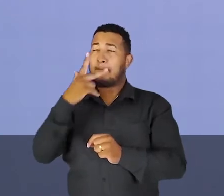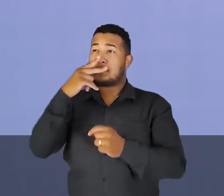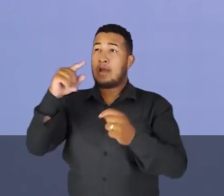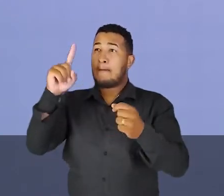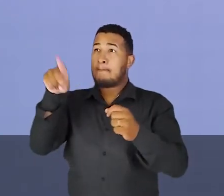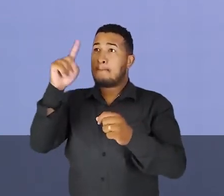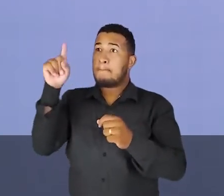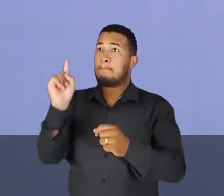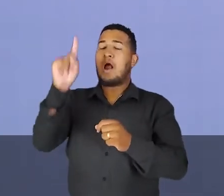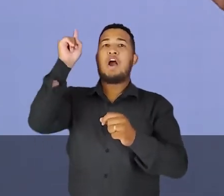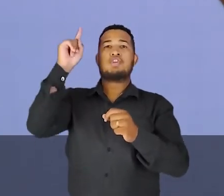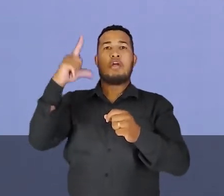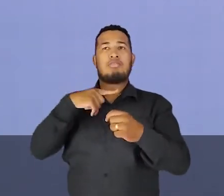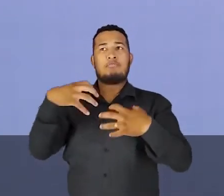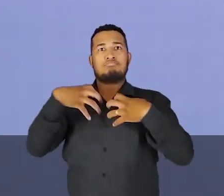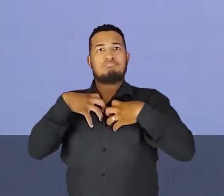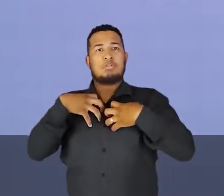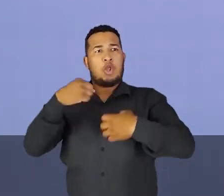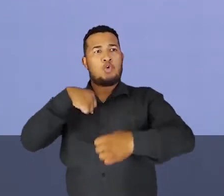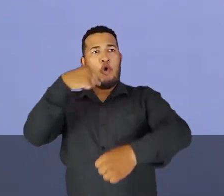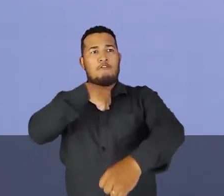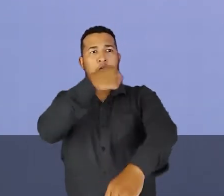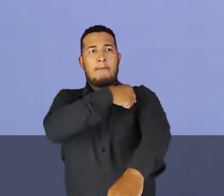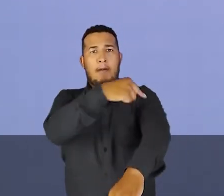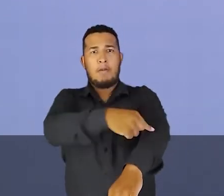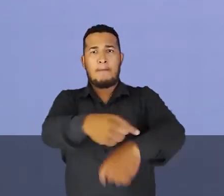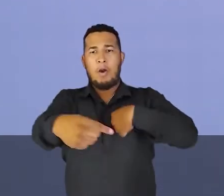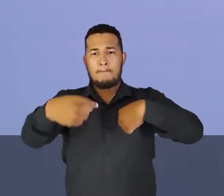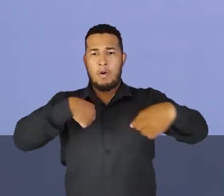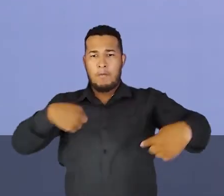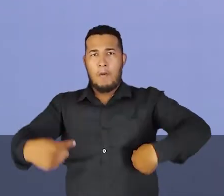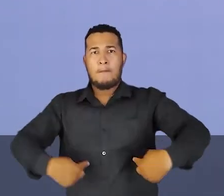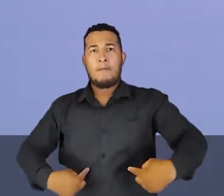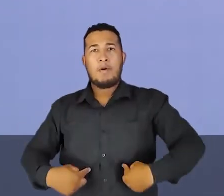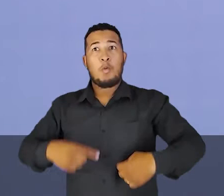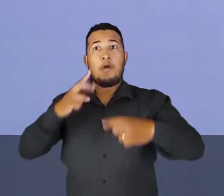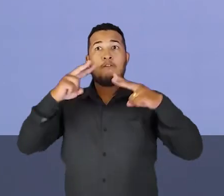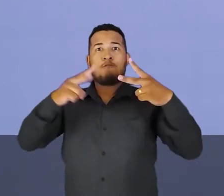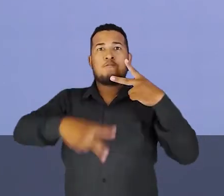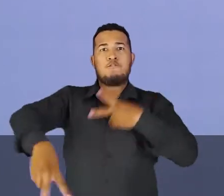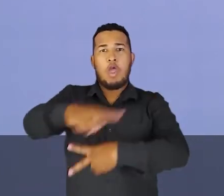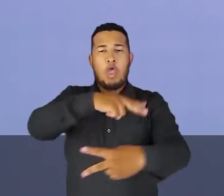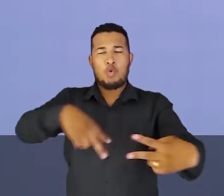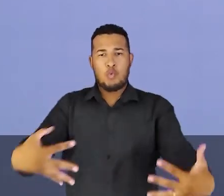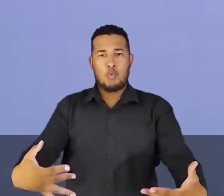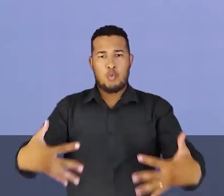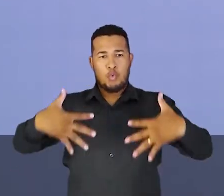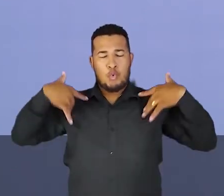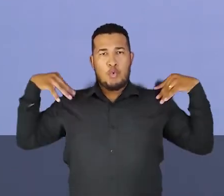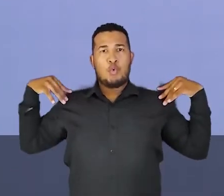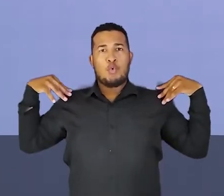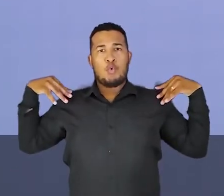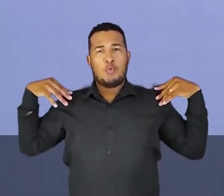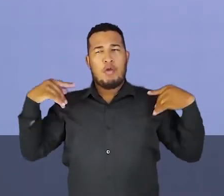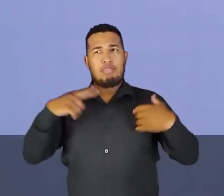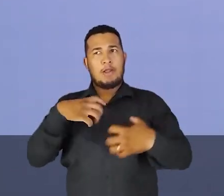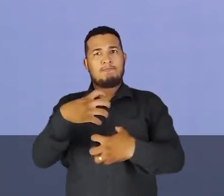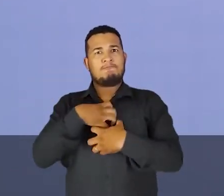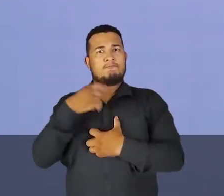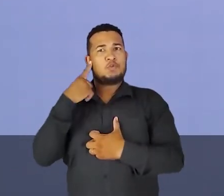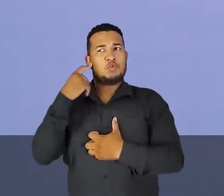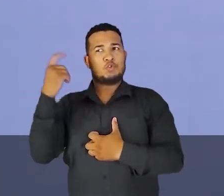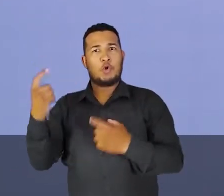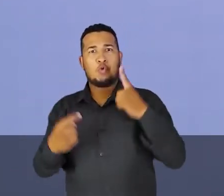corpo perfurado, através dos quais, né, o vento atravessava, passava e